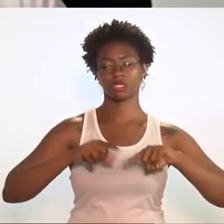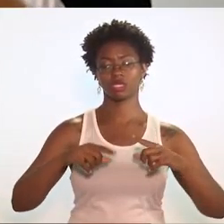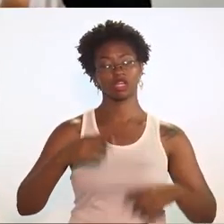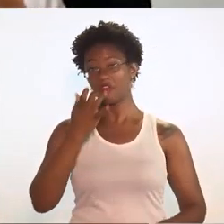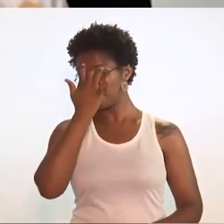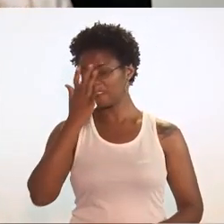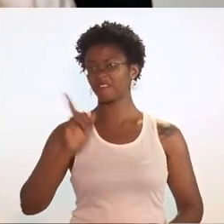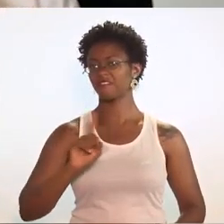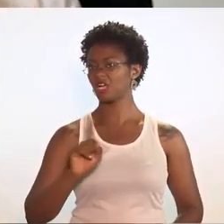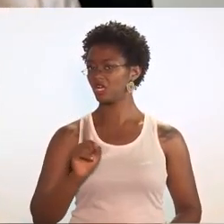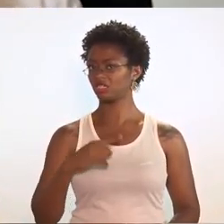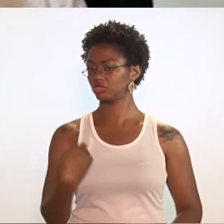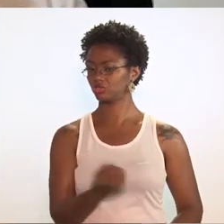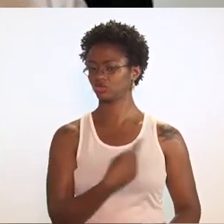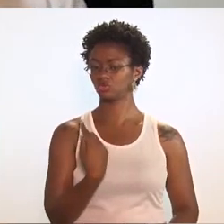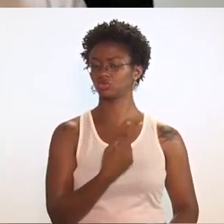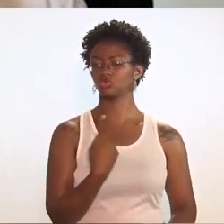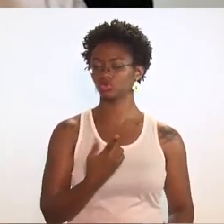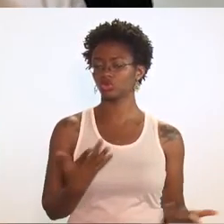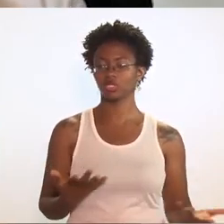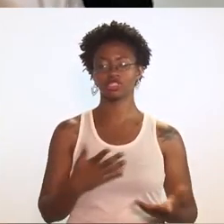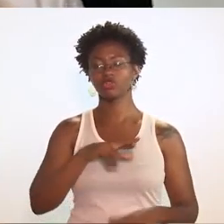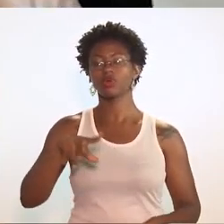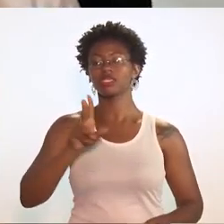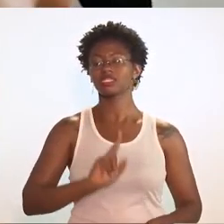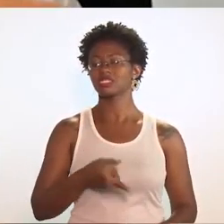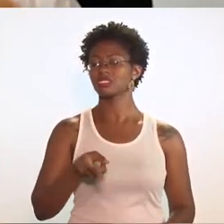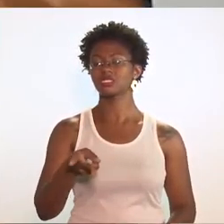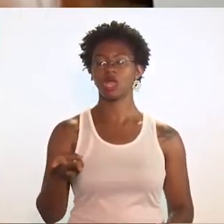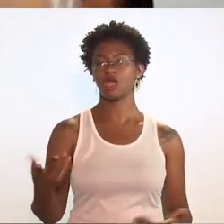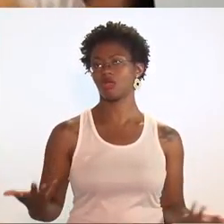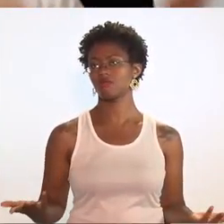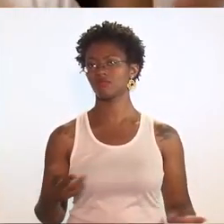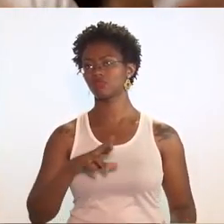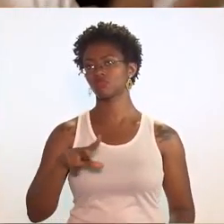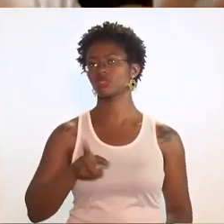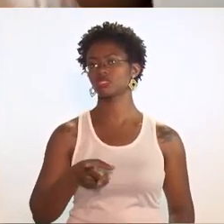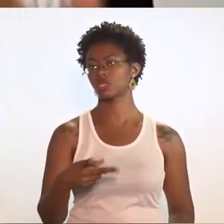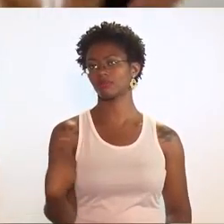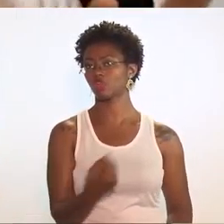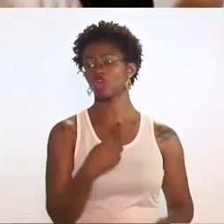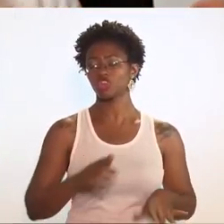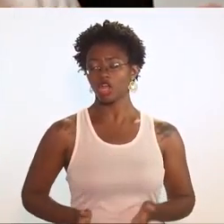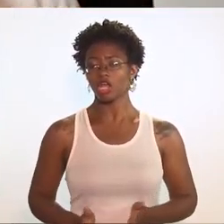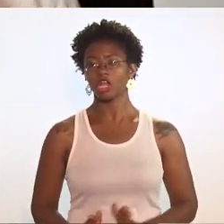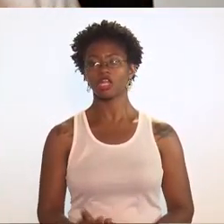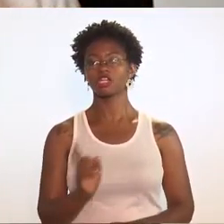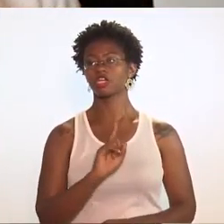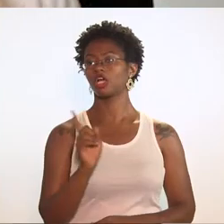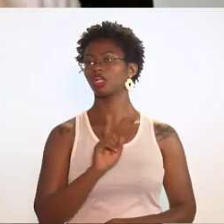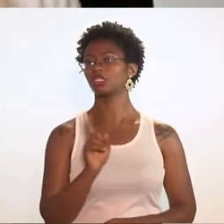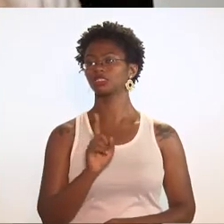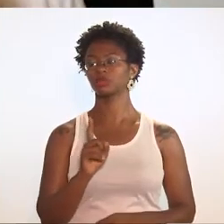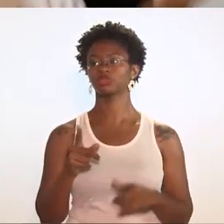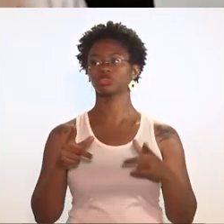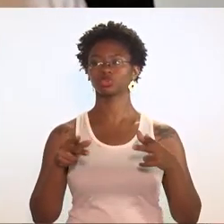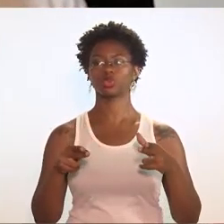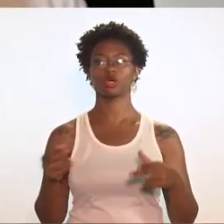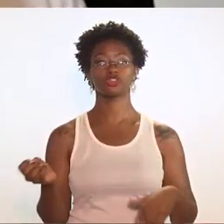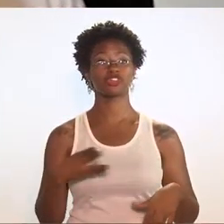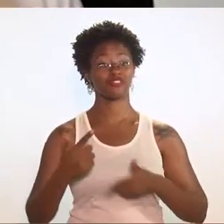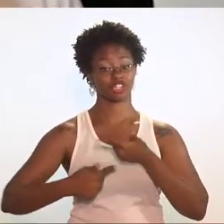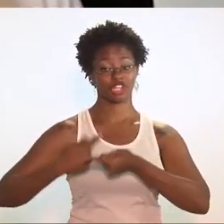E depois a gente traz a gestão de mídias sociais, porque ela também tem que saber,